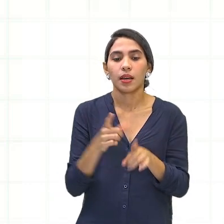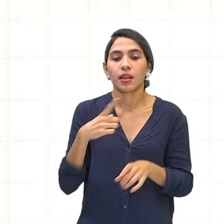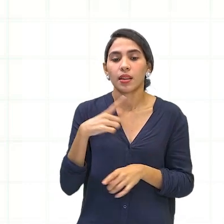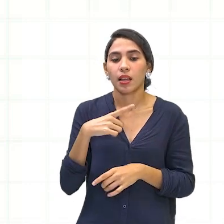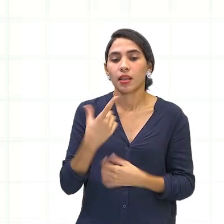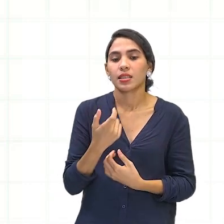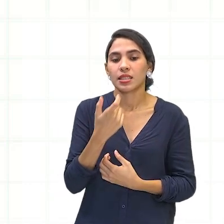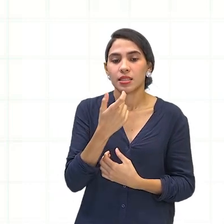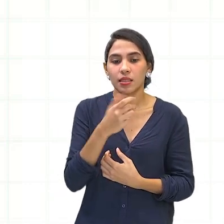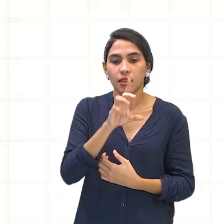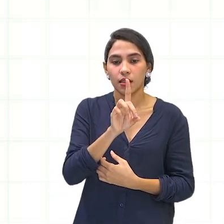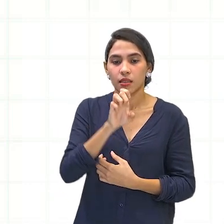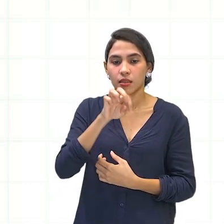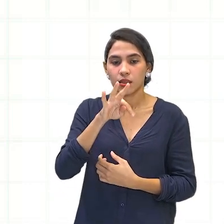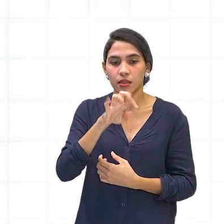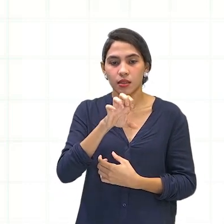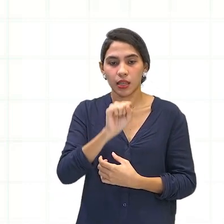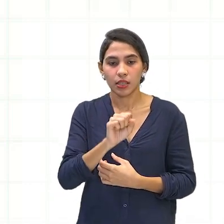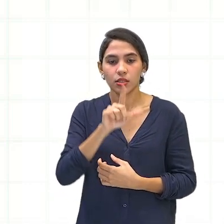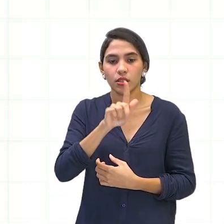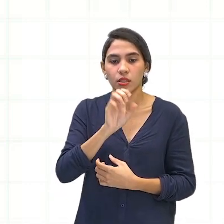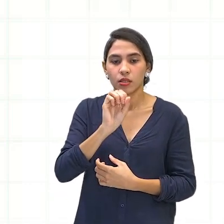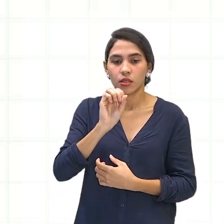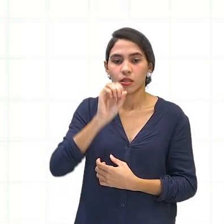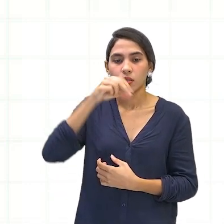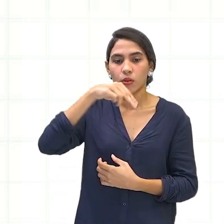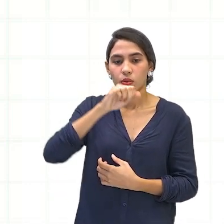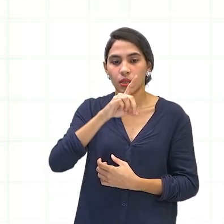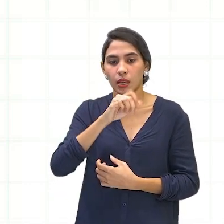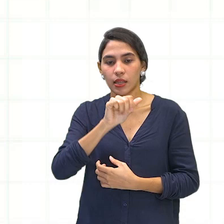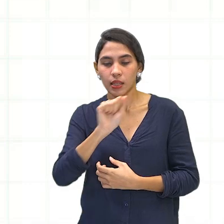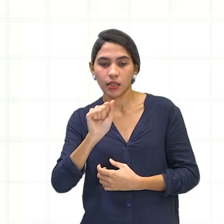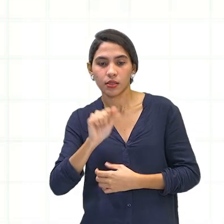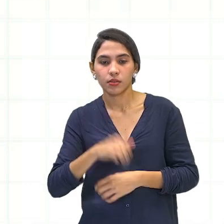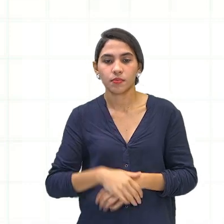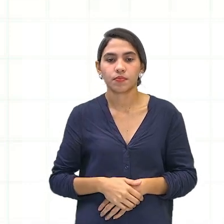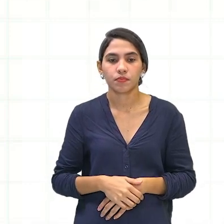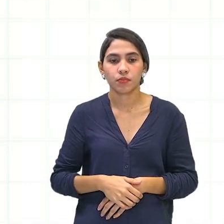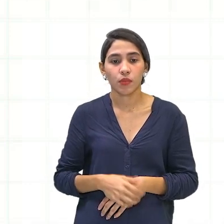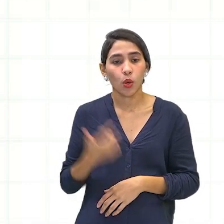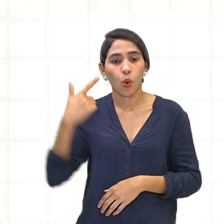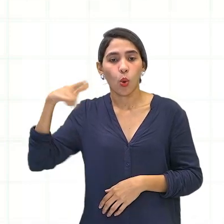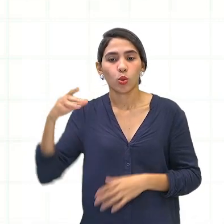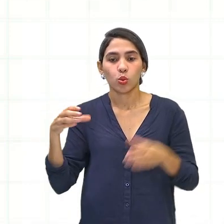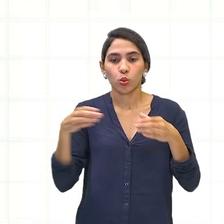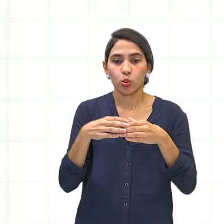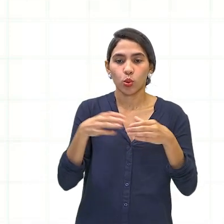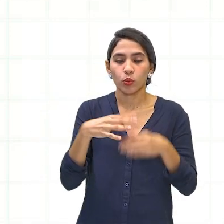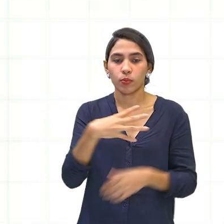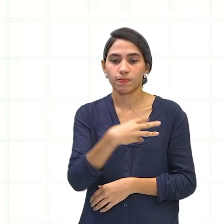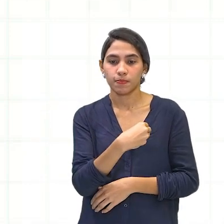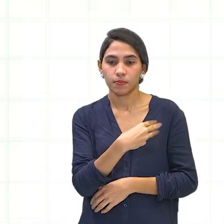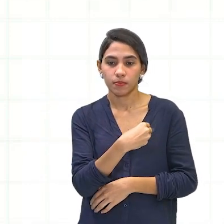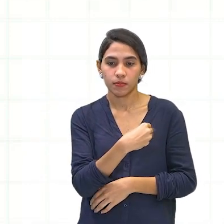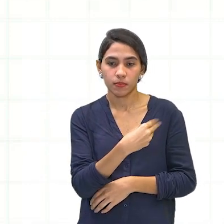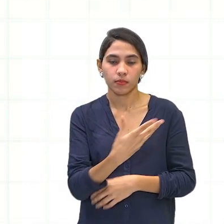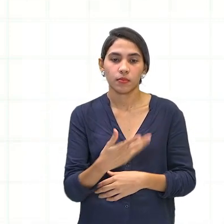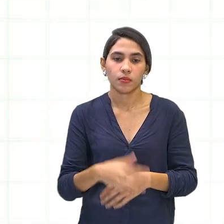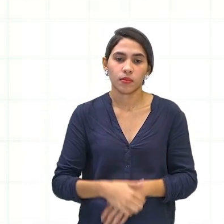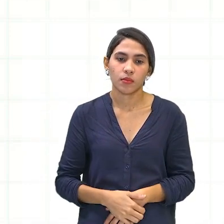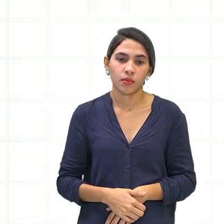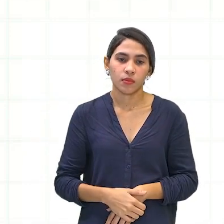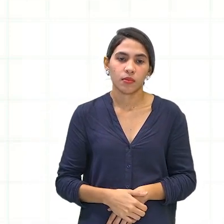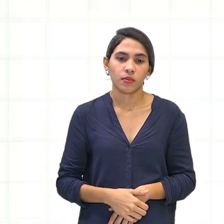bem como gônadas reduzidas. Na outra imagem a gente relembra aí o grupo dos mamíferos, né? A classe dos